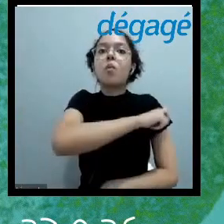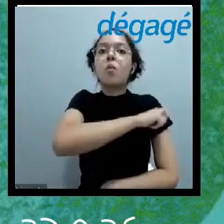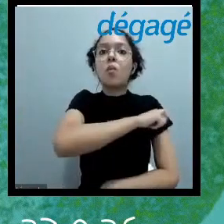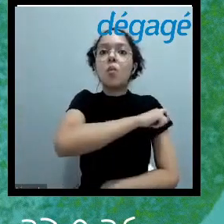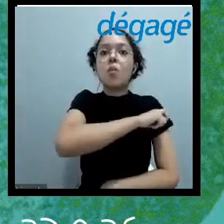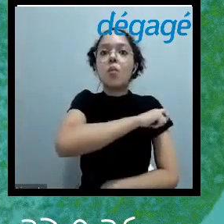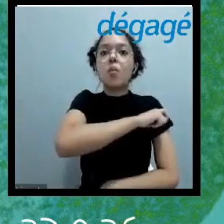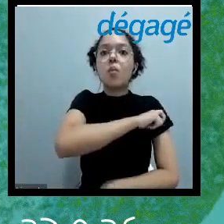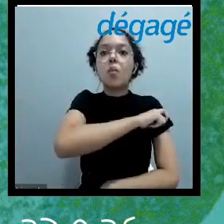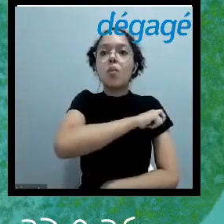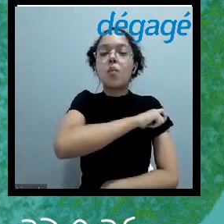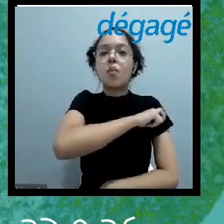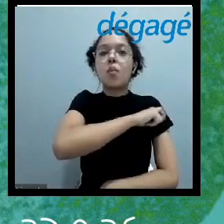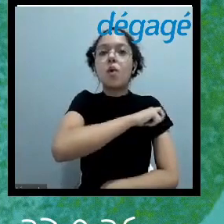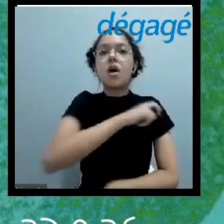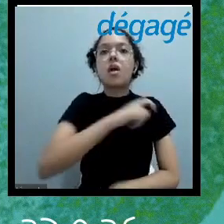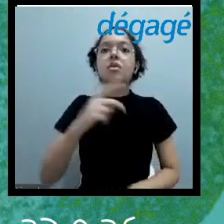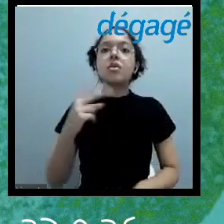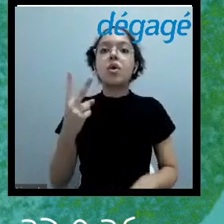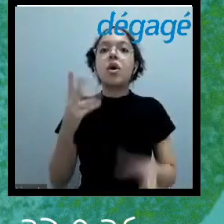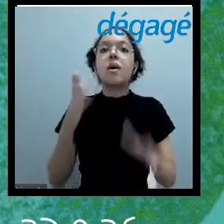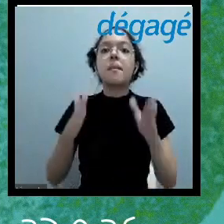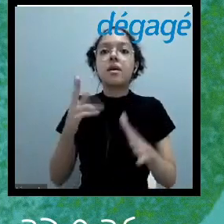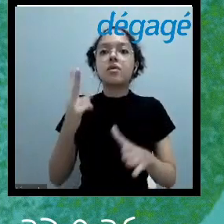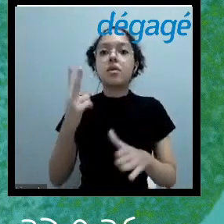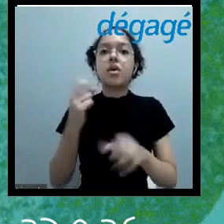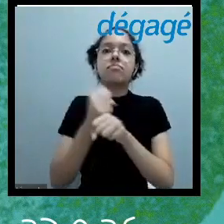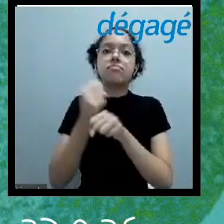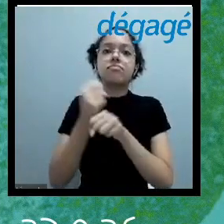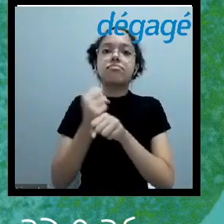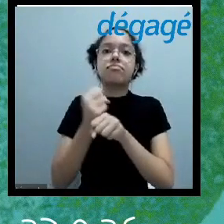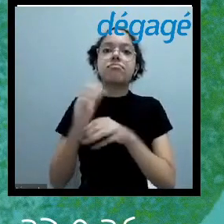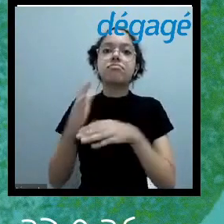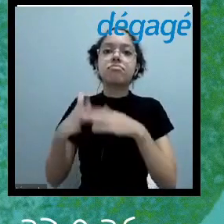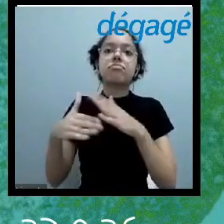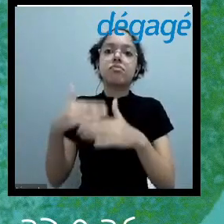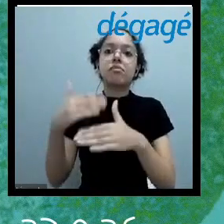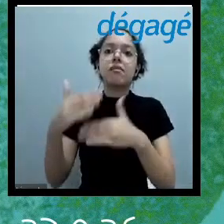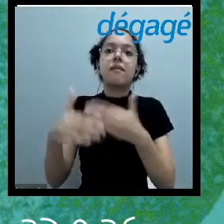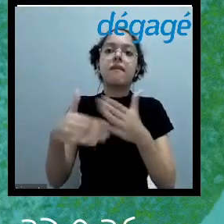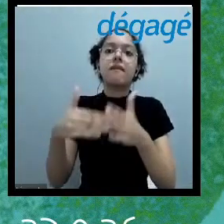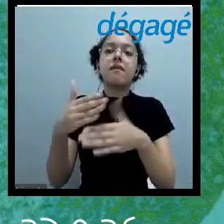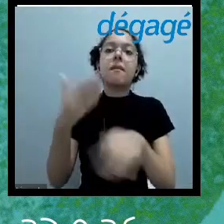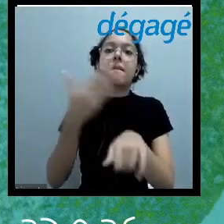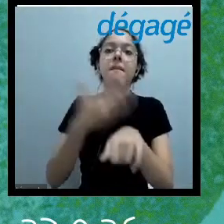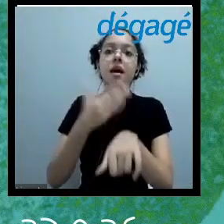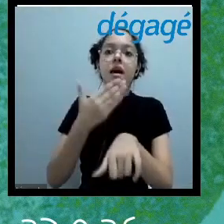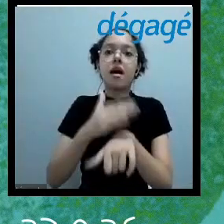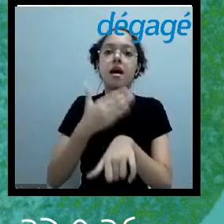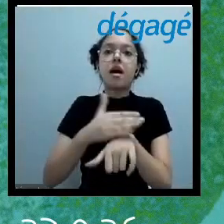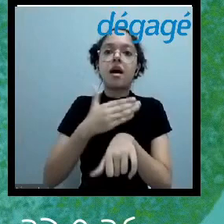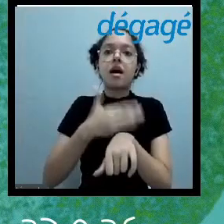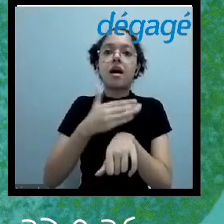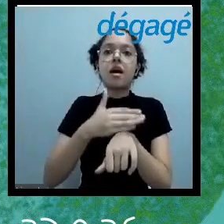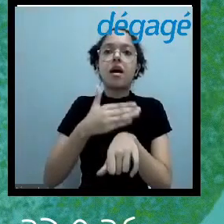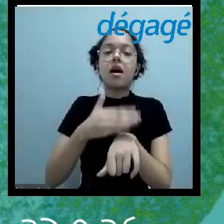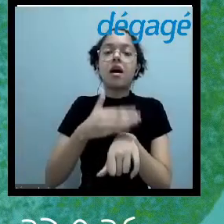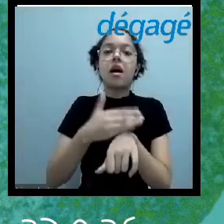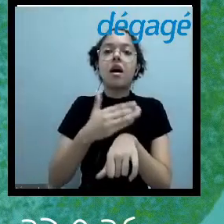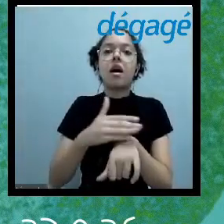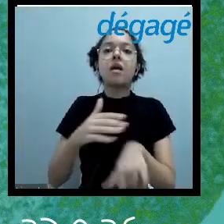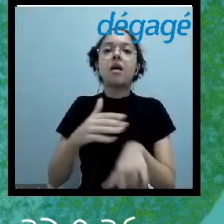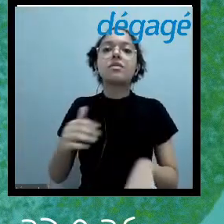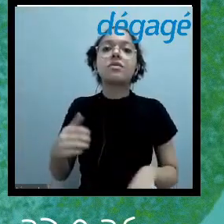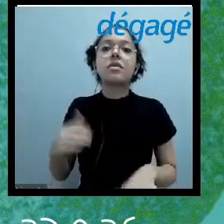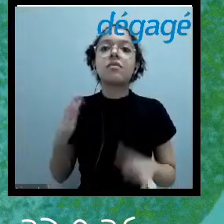2 anos fazendo isso, com a mão esquerda tocava com o piano e a mão direita fazia o apoio transacional, mas com a mão direita